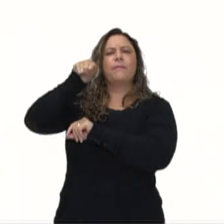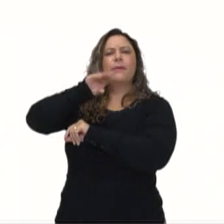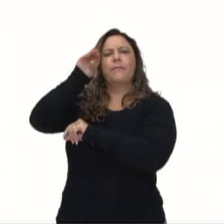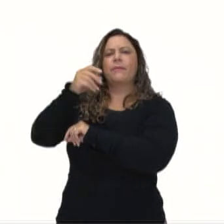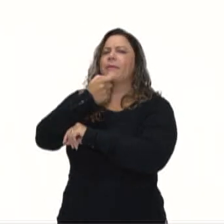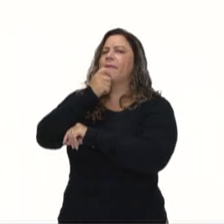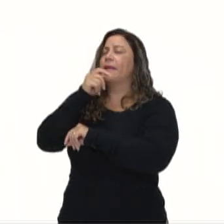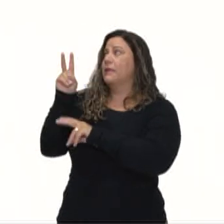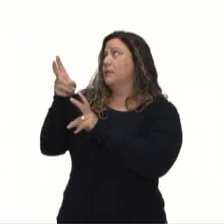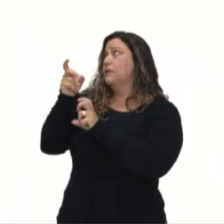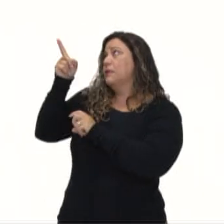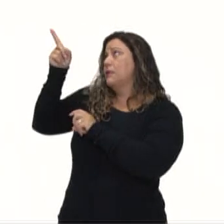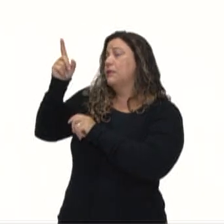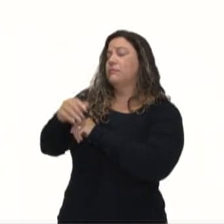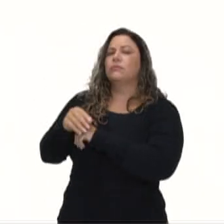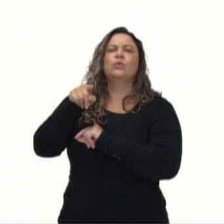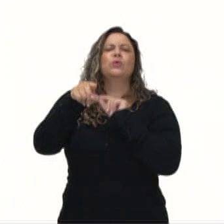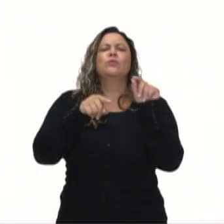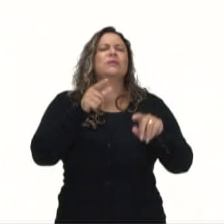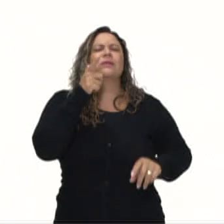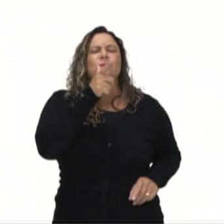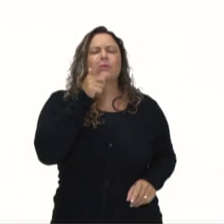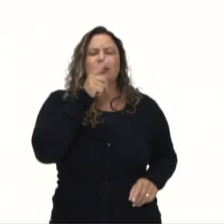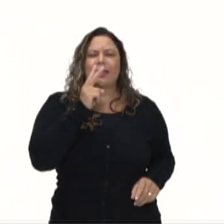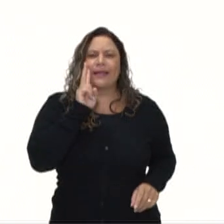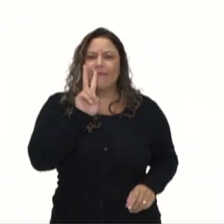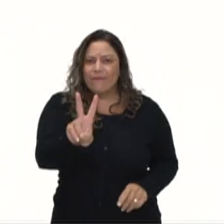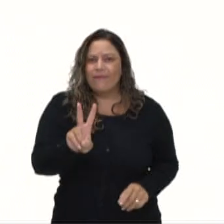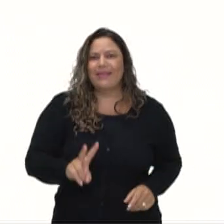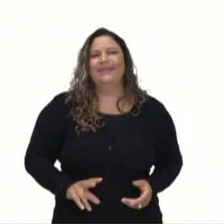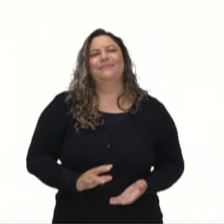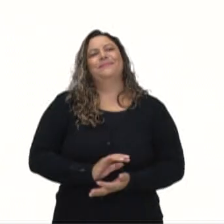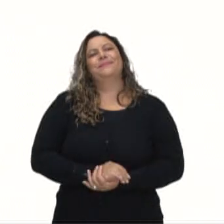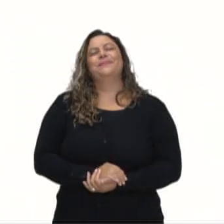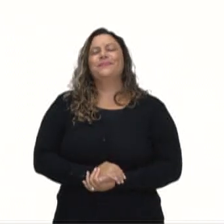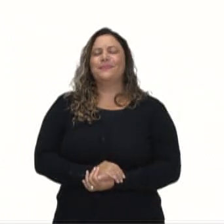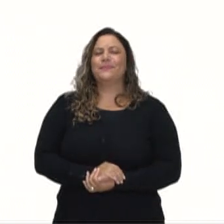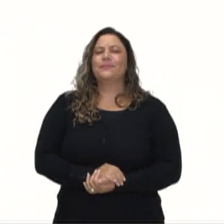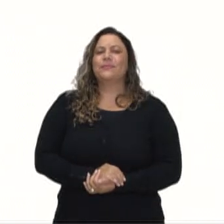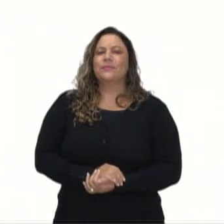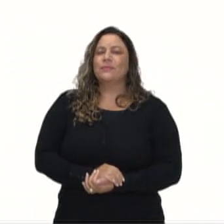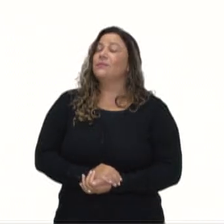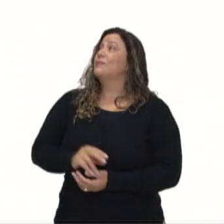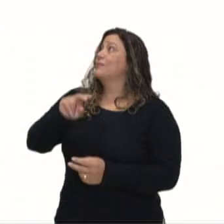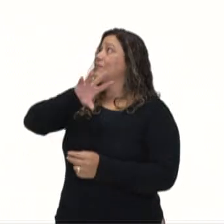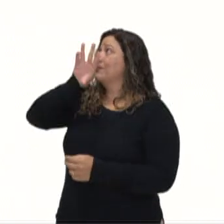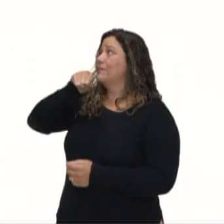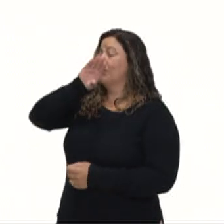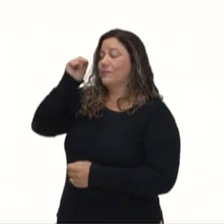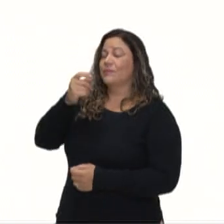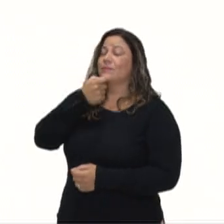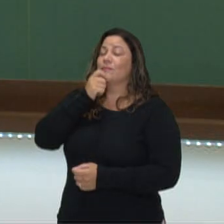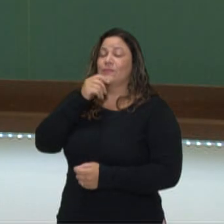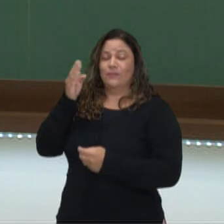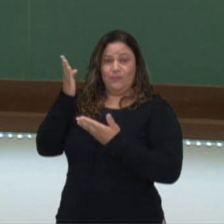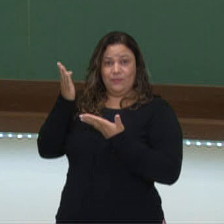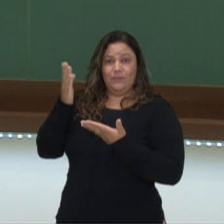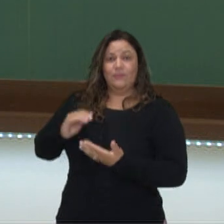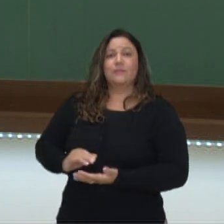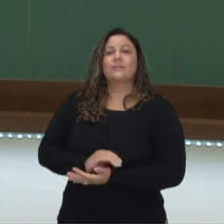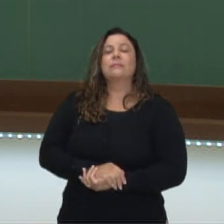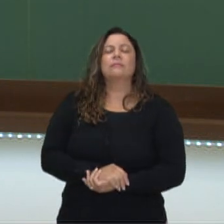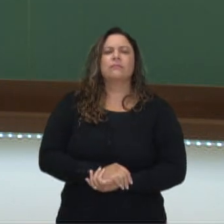que você consegue ver nessa imagem? What idea come to your mind when you look at it?